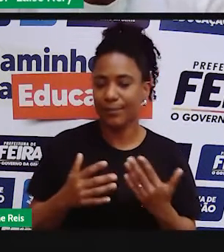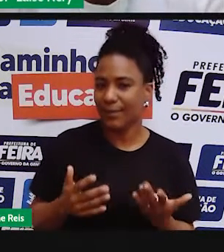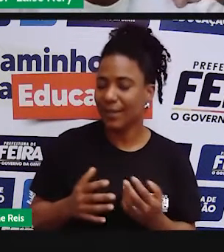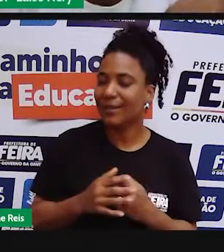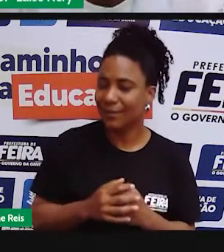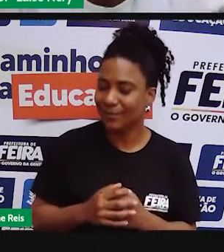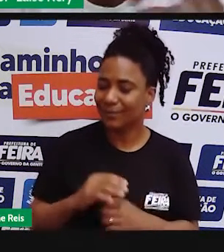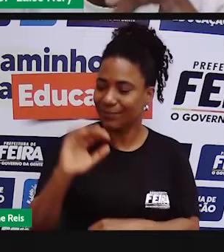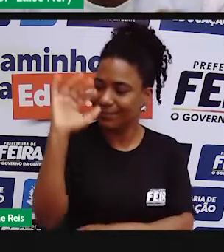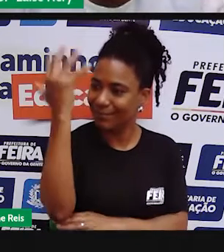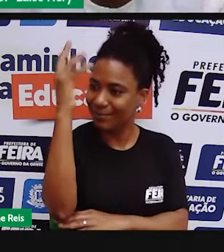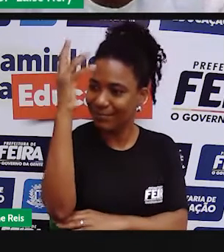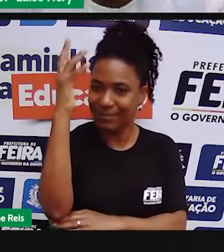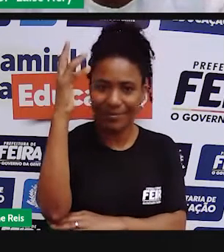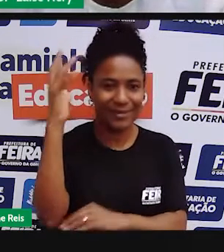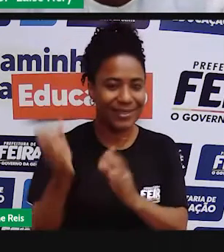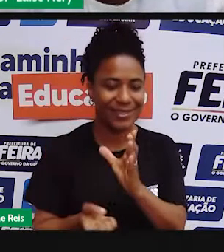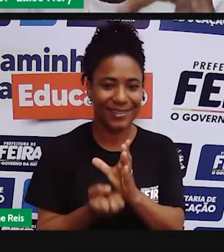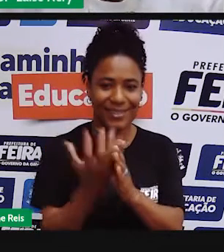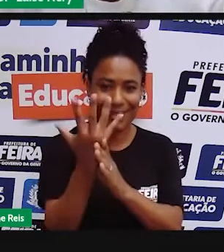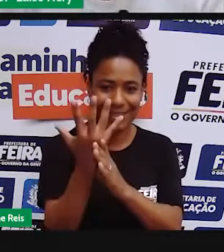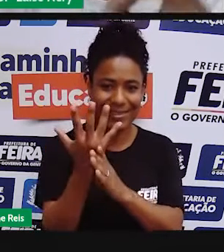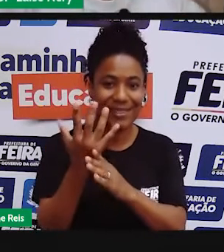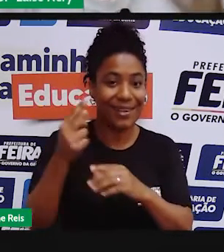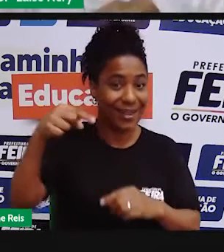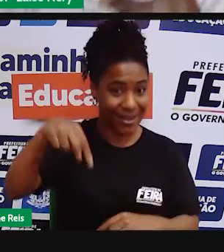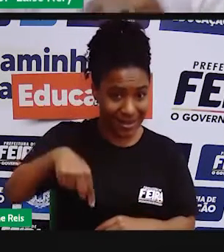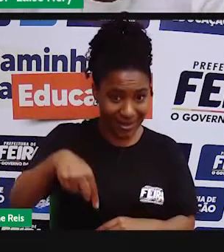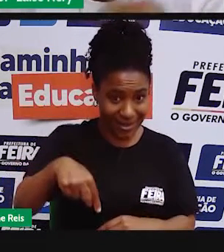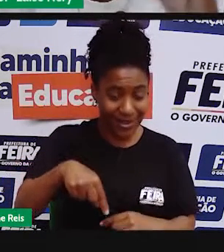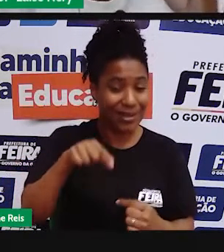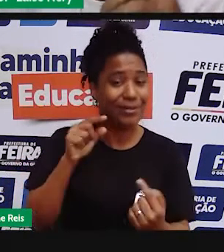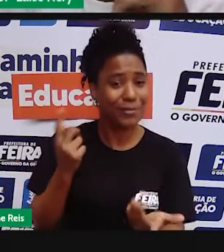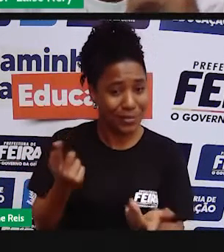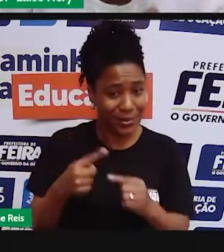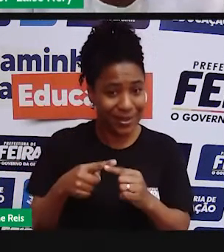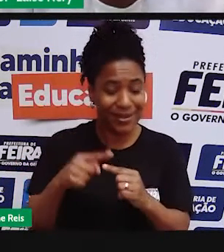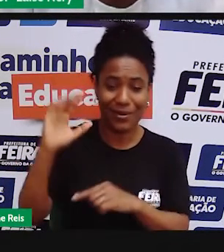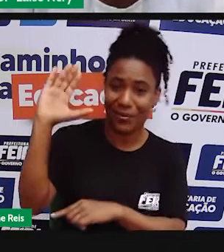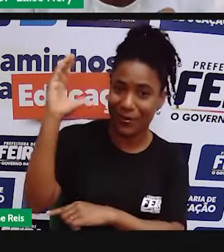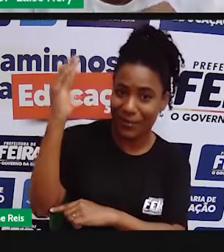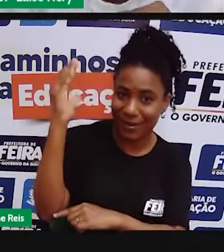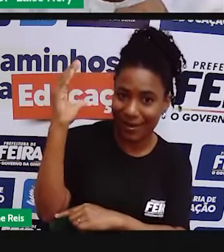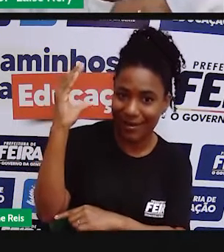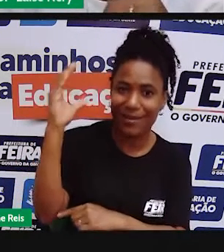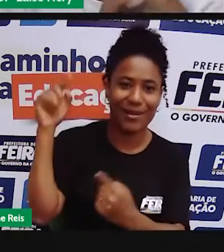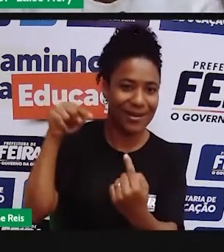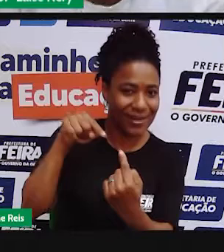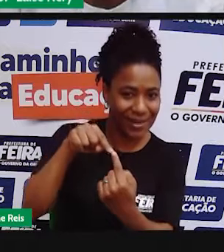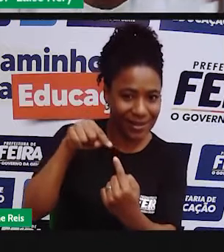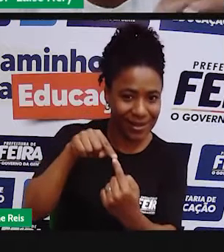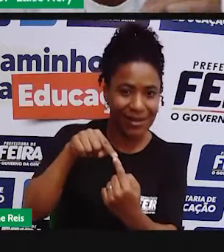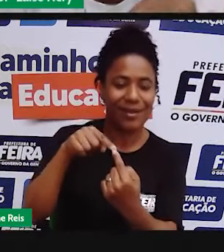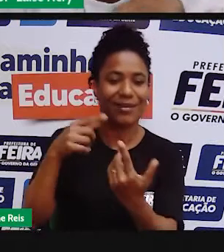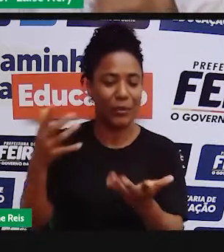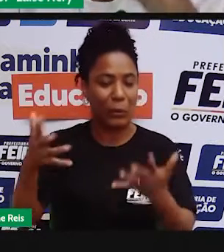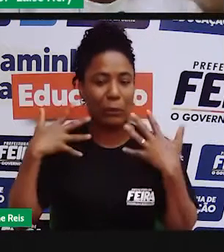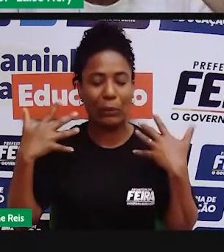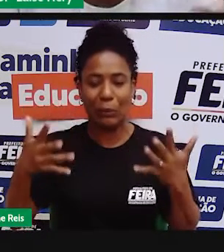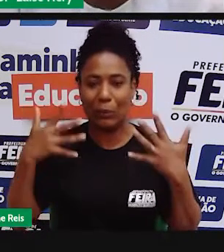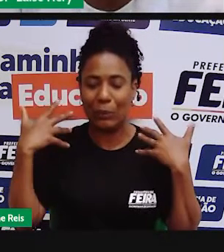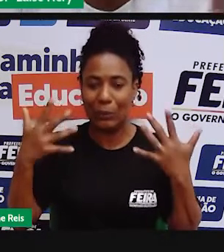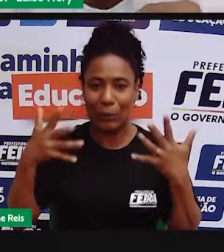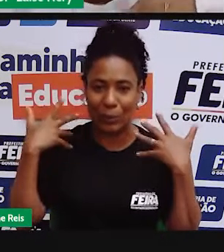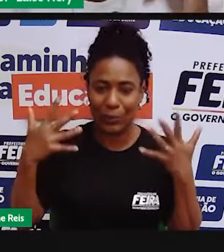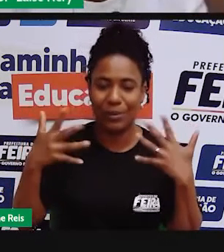exemplo, nasce aqui, é nativa daqui, porque ela se adaptou às condições daqui. Em Feira de Santana, por exemplo, que tem